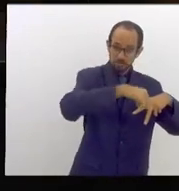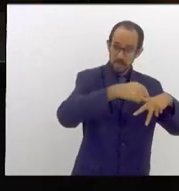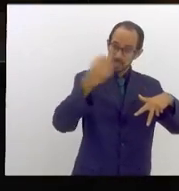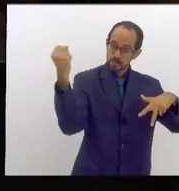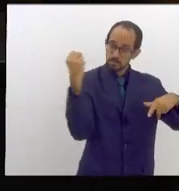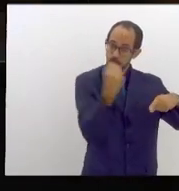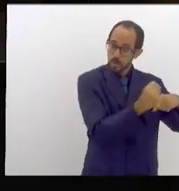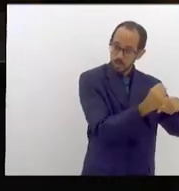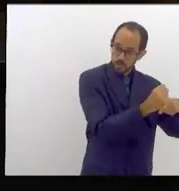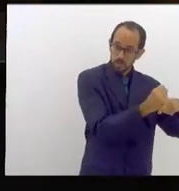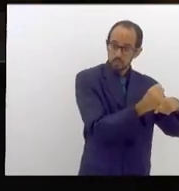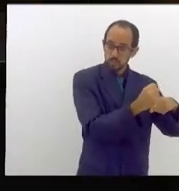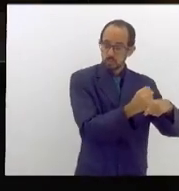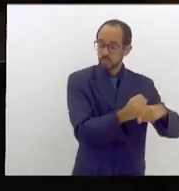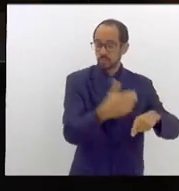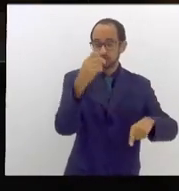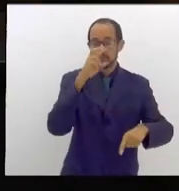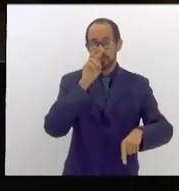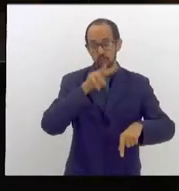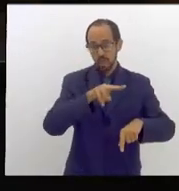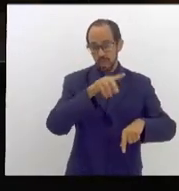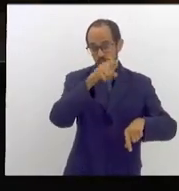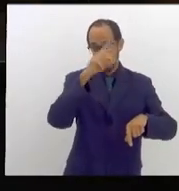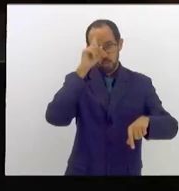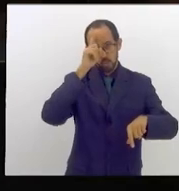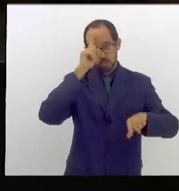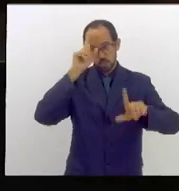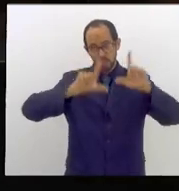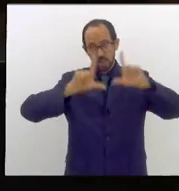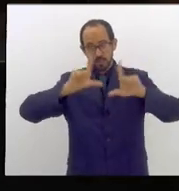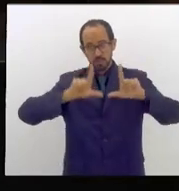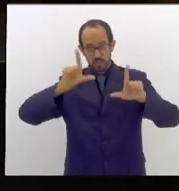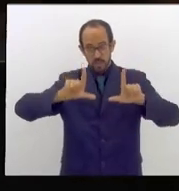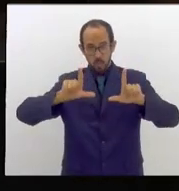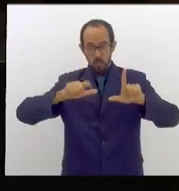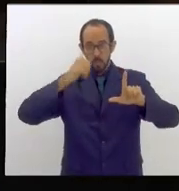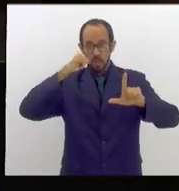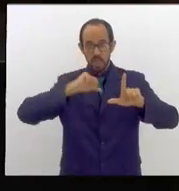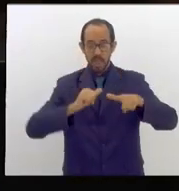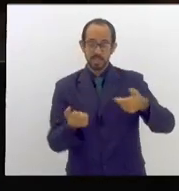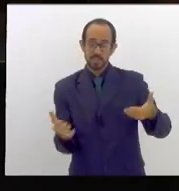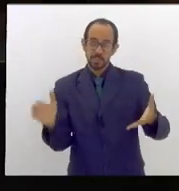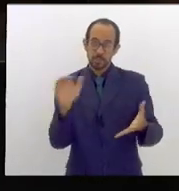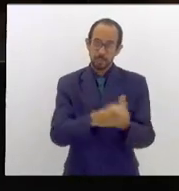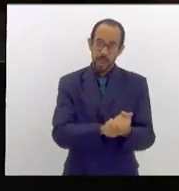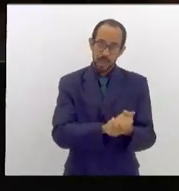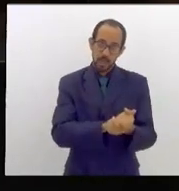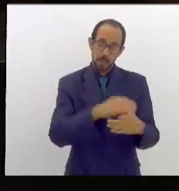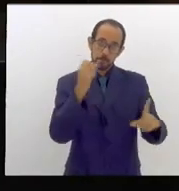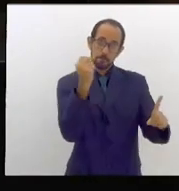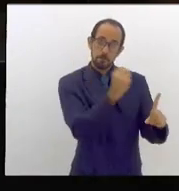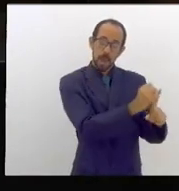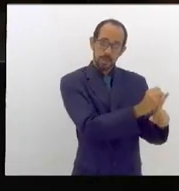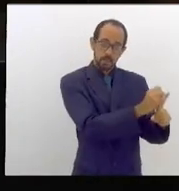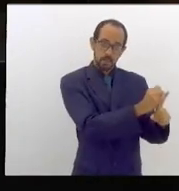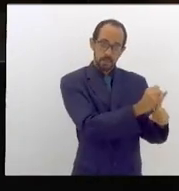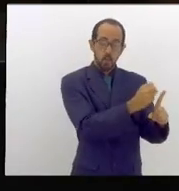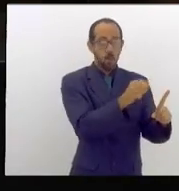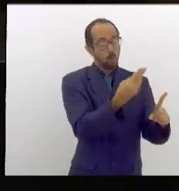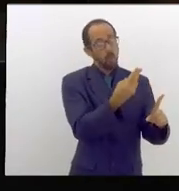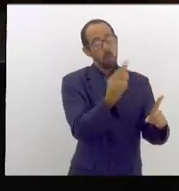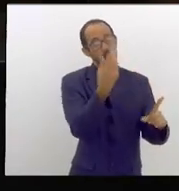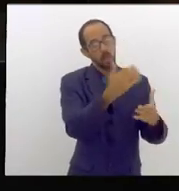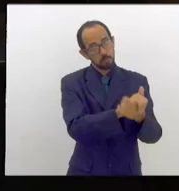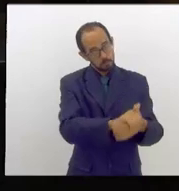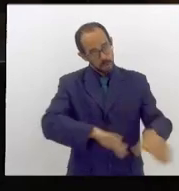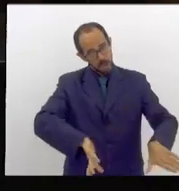vê todos os dias nos jornais mulheres que foram assassinadas pelo companheiros e ex- companheiros e toda a política de atendimento